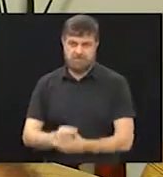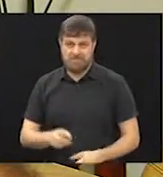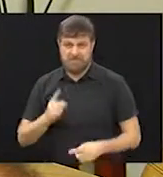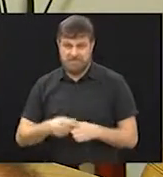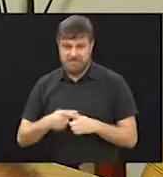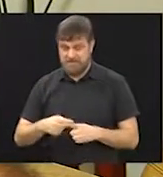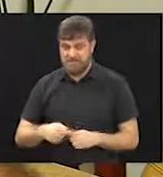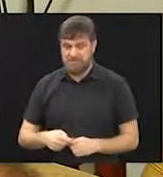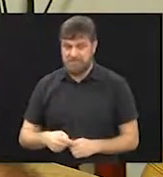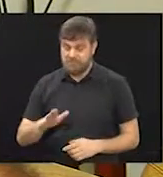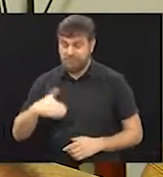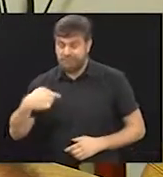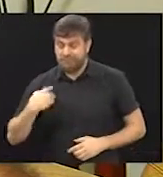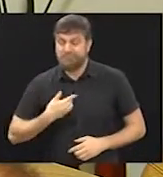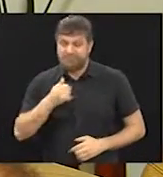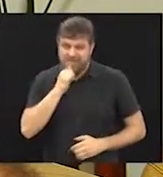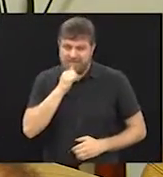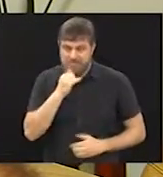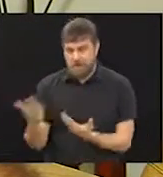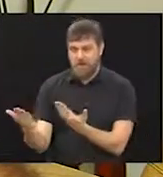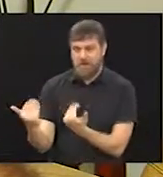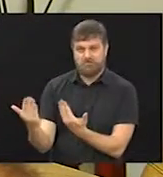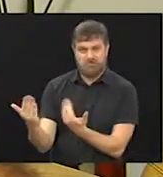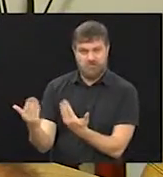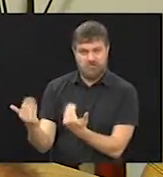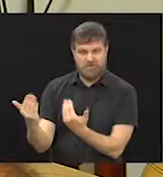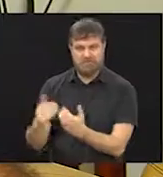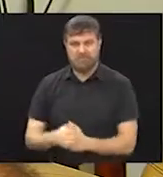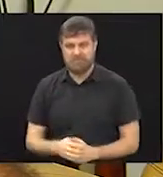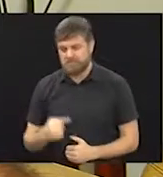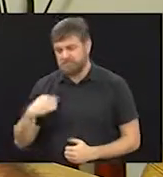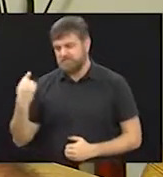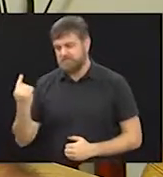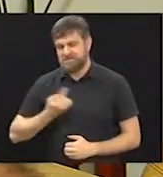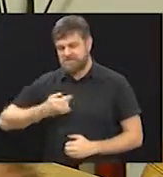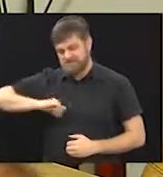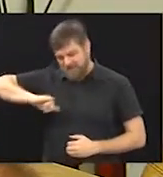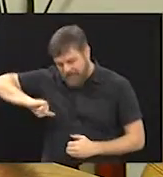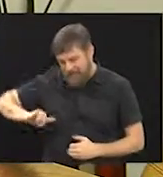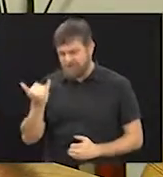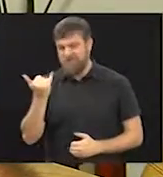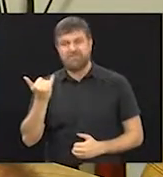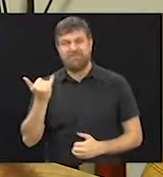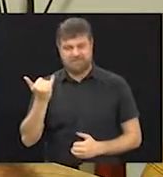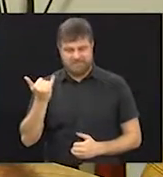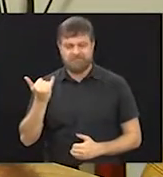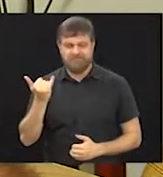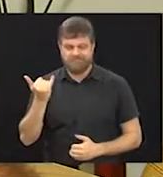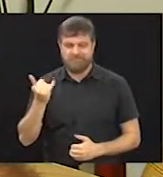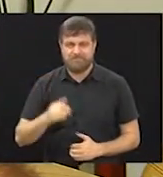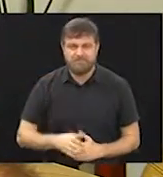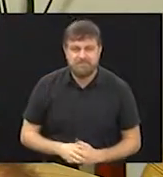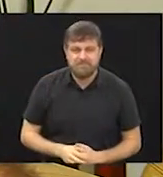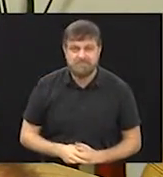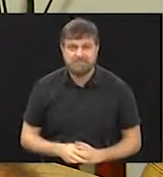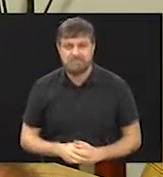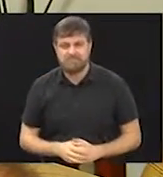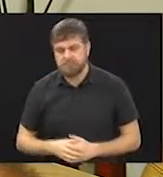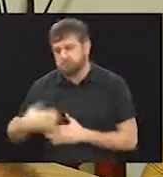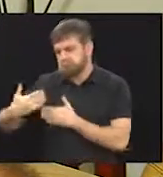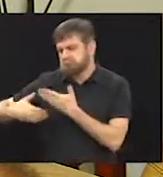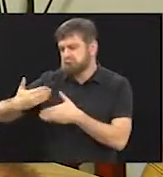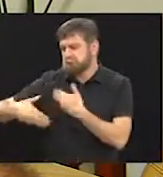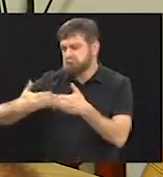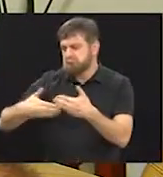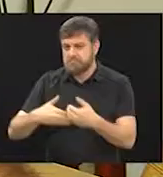quando a gente é mais novo, a gente se abusa, né? Vamos falar assim. E depois chega no